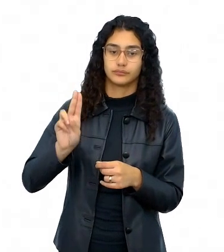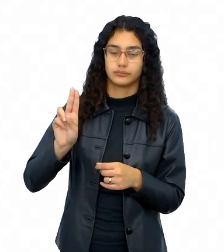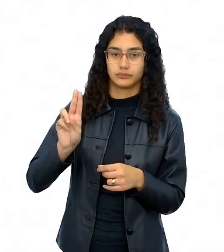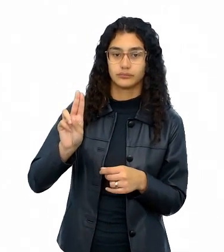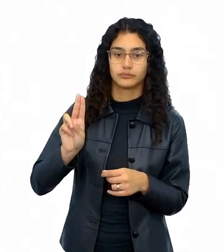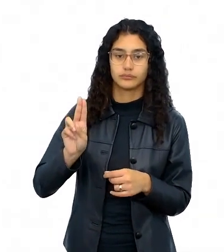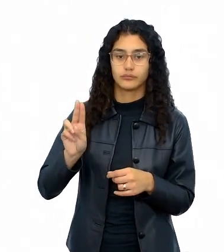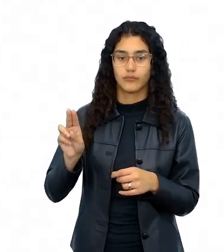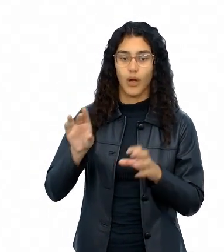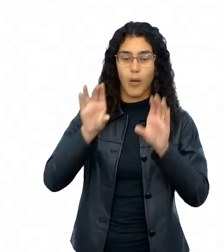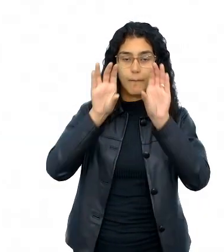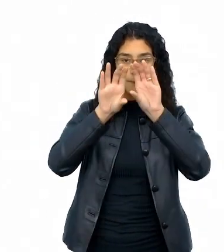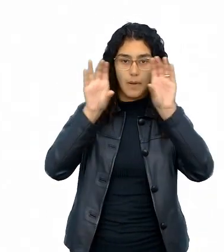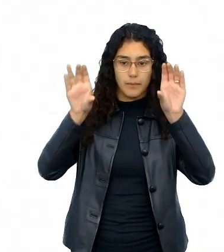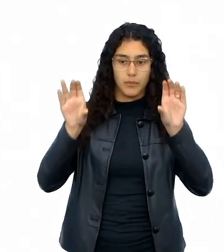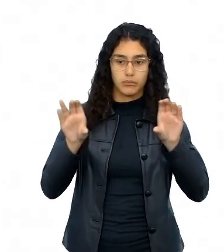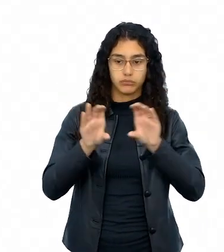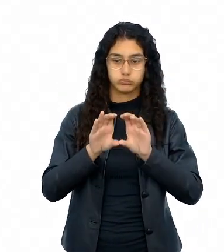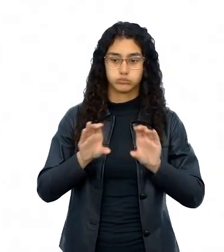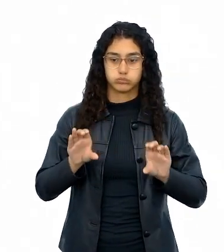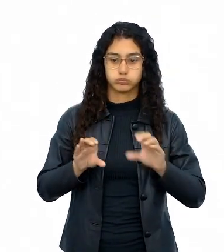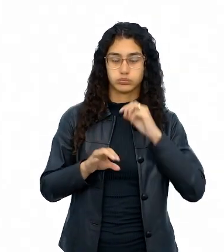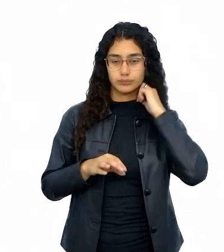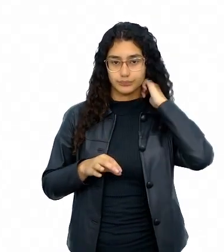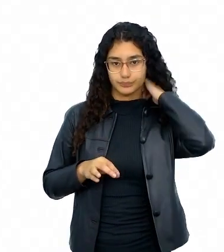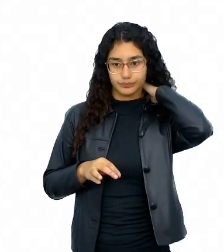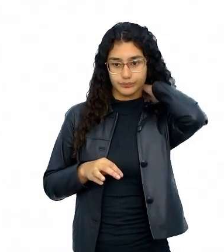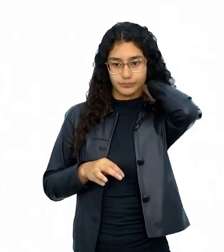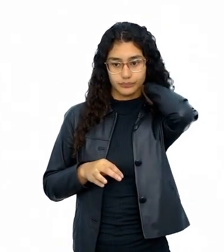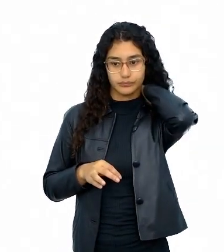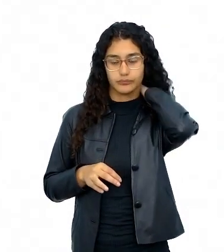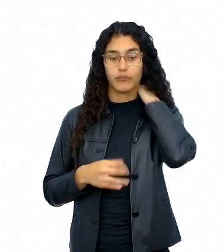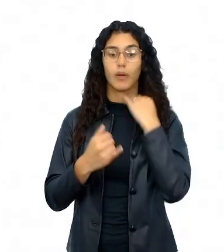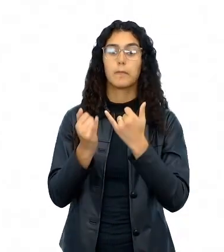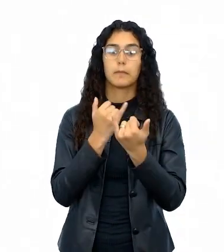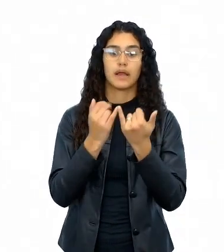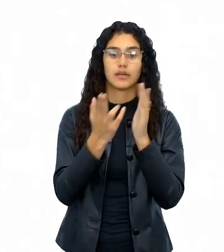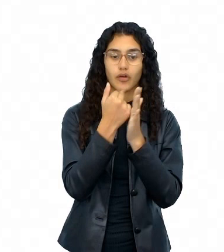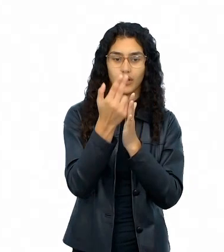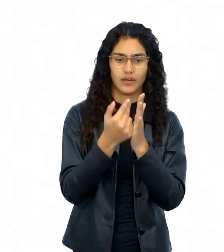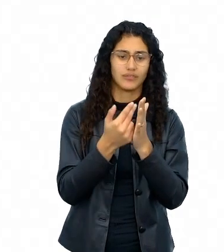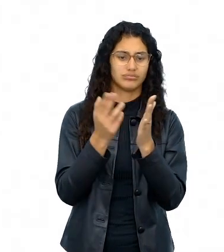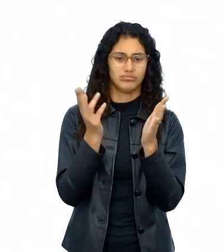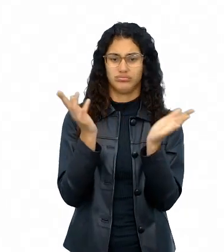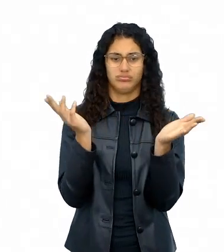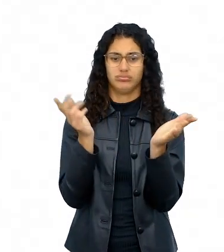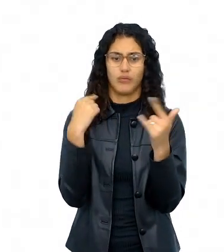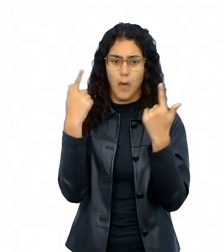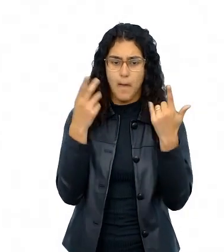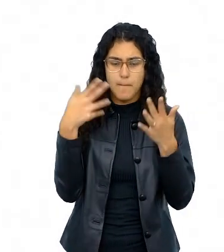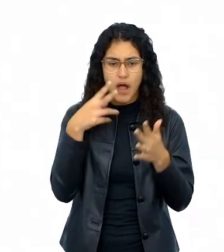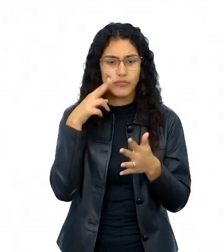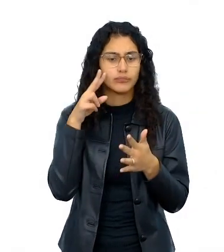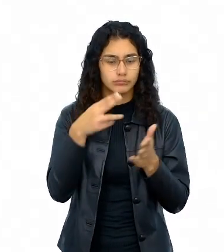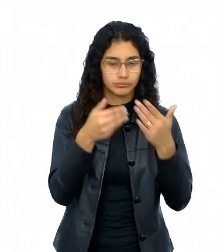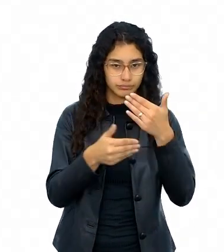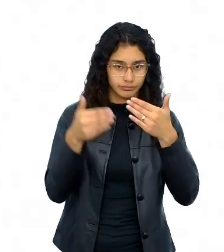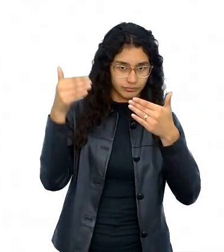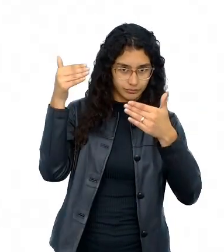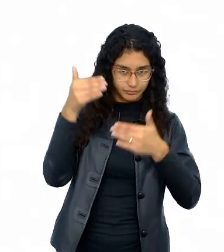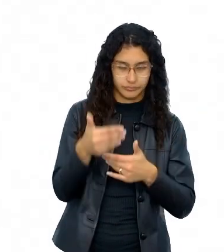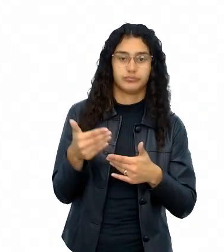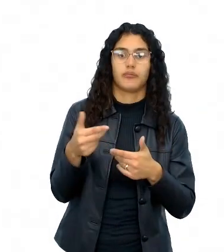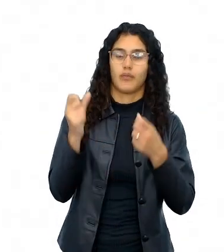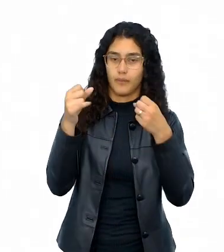um fluxograma. Gente, parece um desenho doido aí, mas eu vou passar os